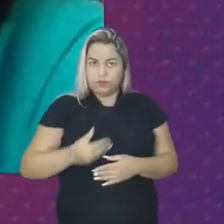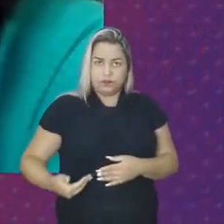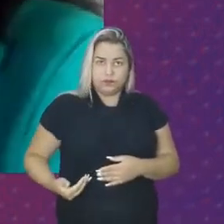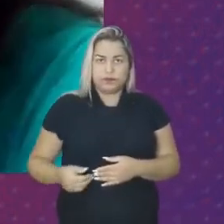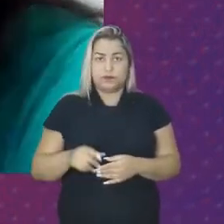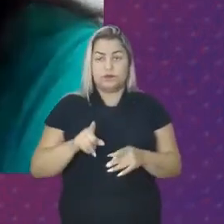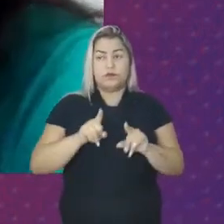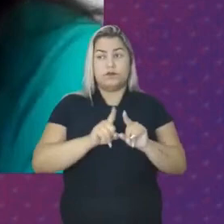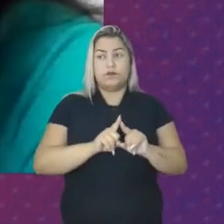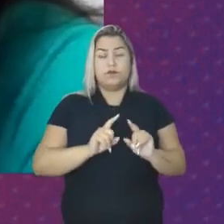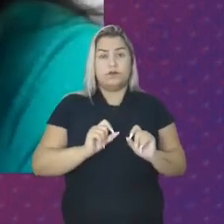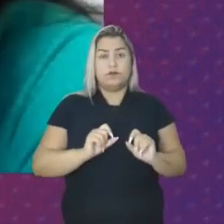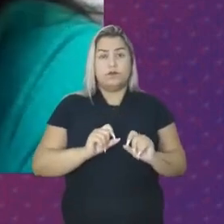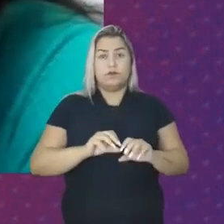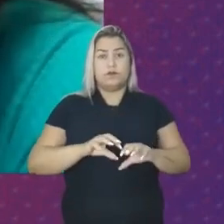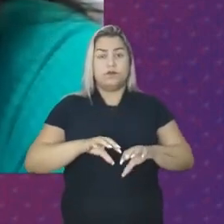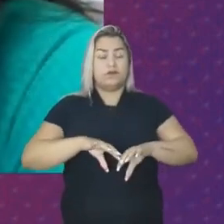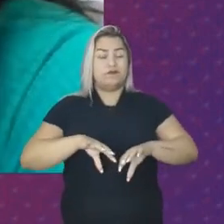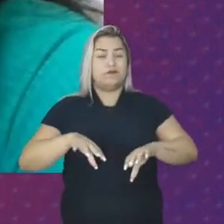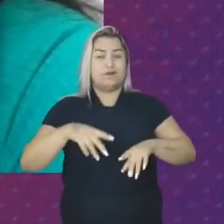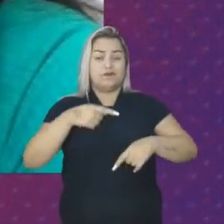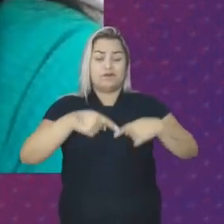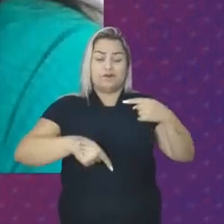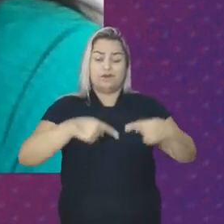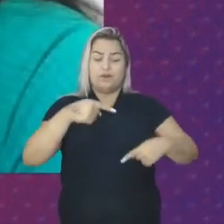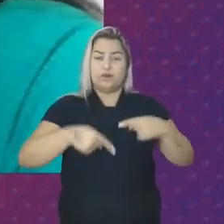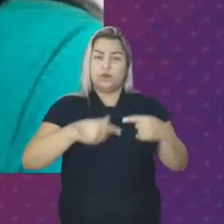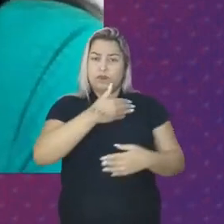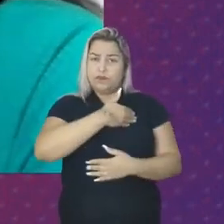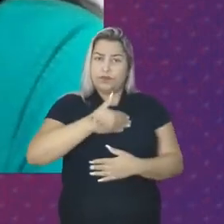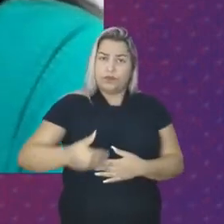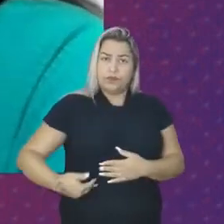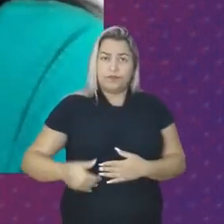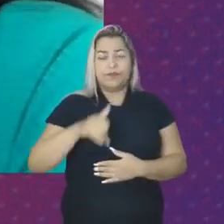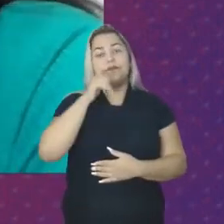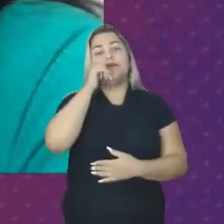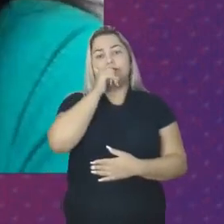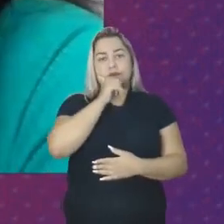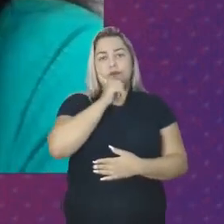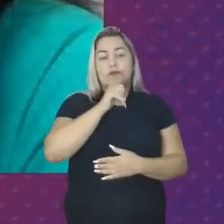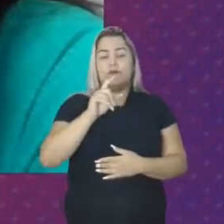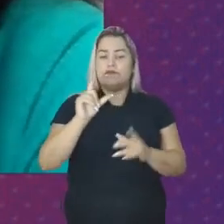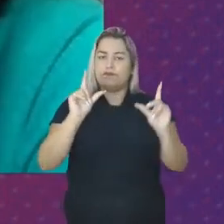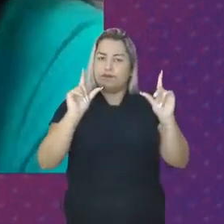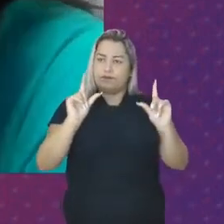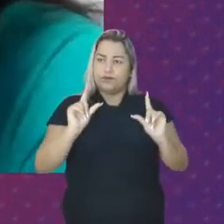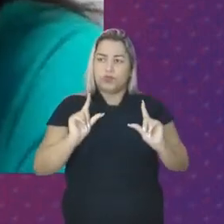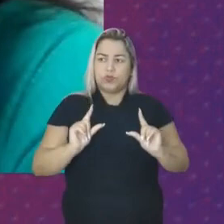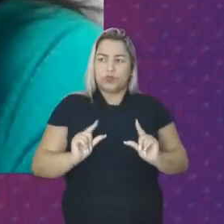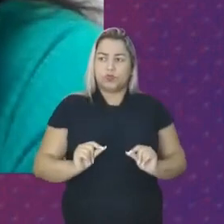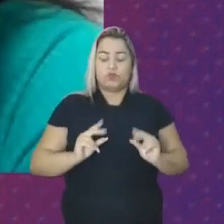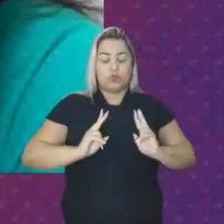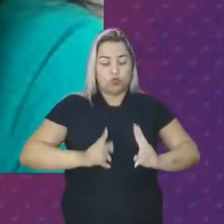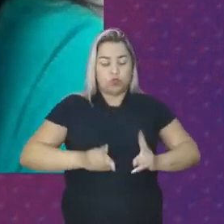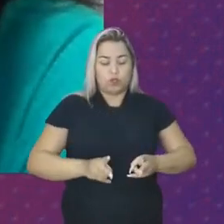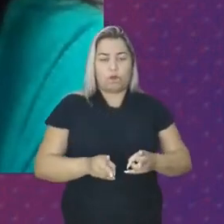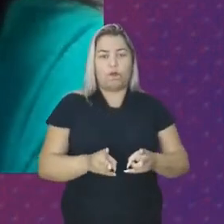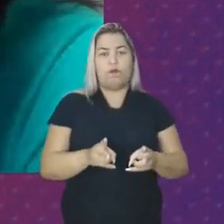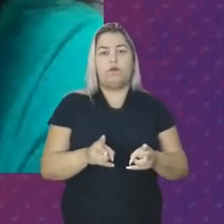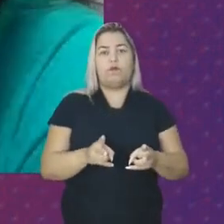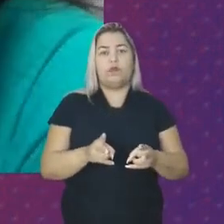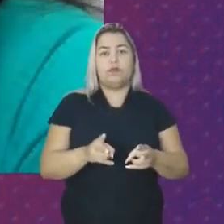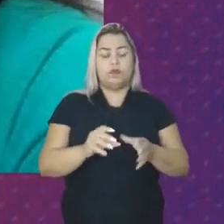a partir do sucateamento das políticas públicas, né, para as mulheres, e tem aí uma redução contínua,